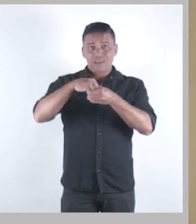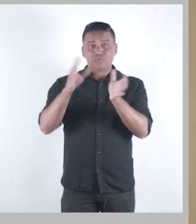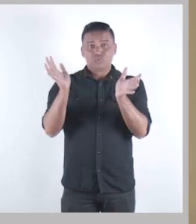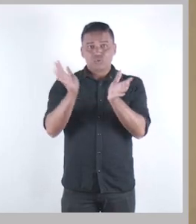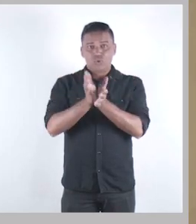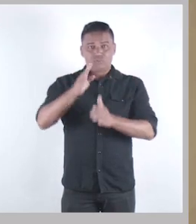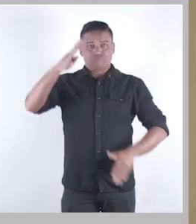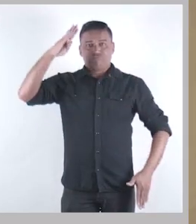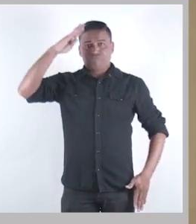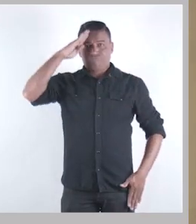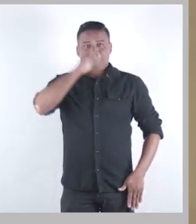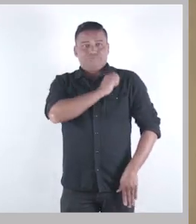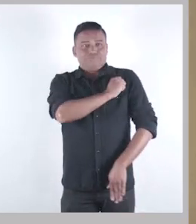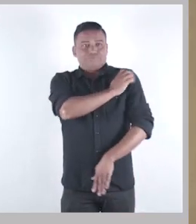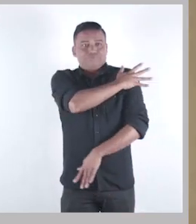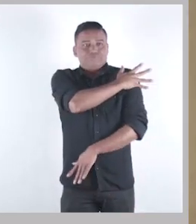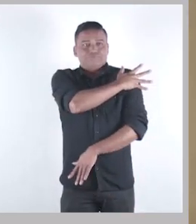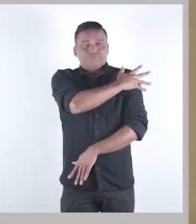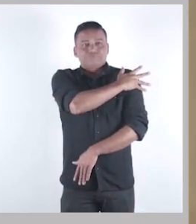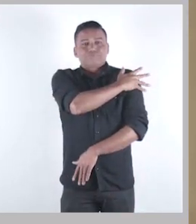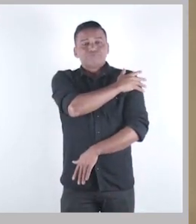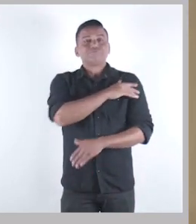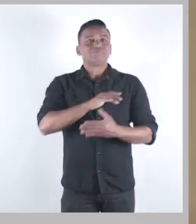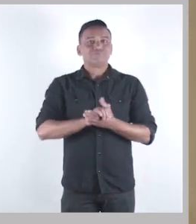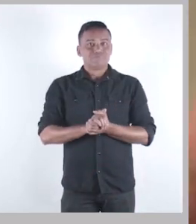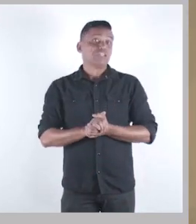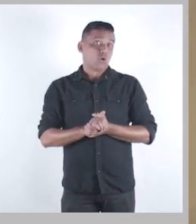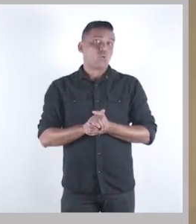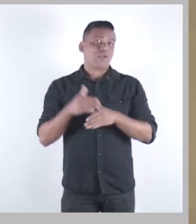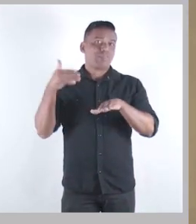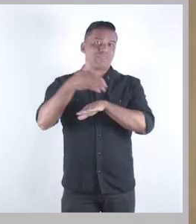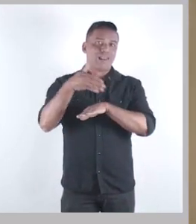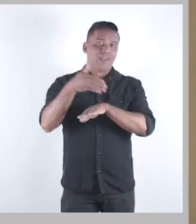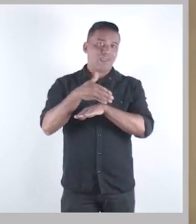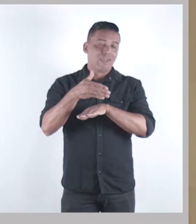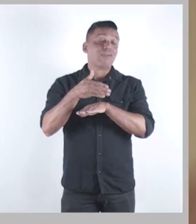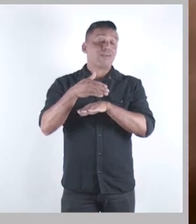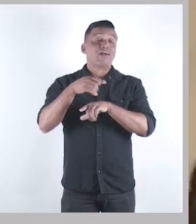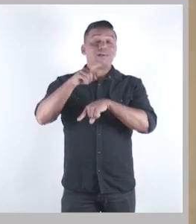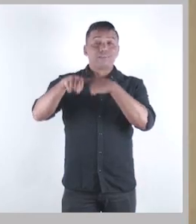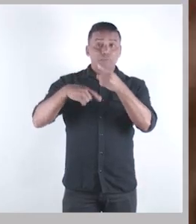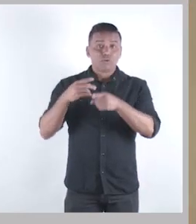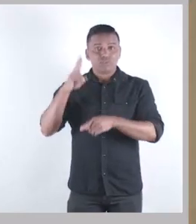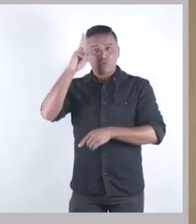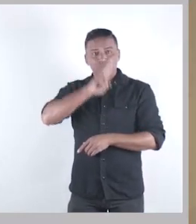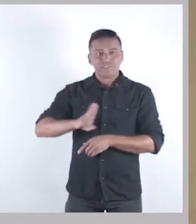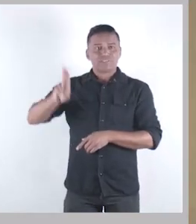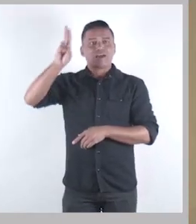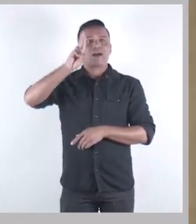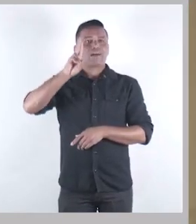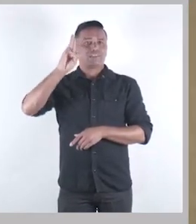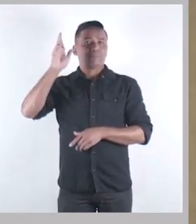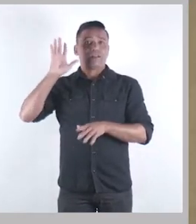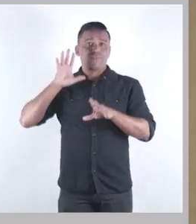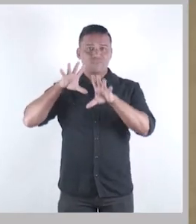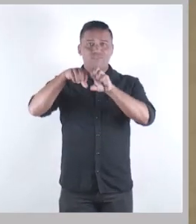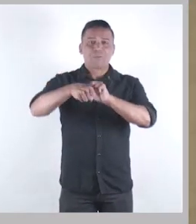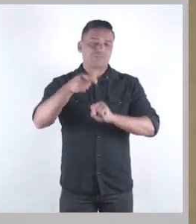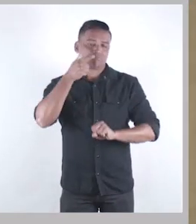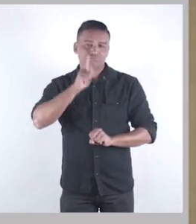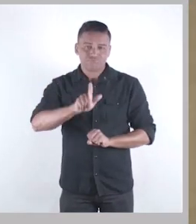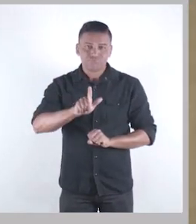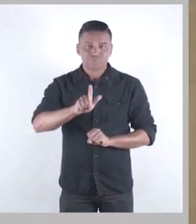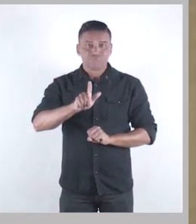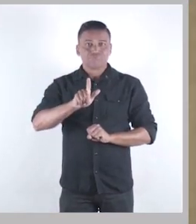Armadas. Foi nesse período, estar nas Forças Armadas, que entrei para a universidade para concluir os estudos. Já antes concluí